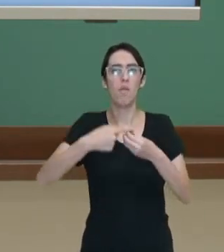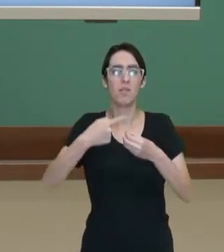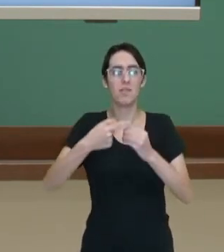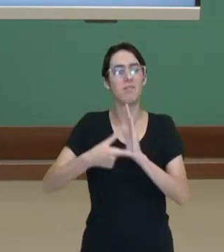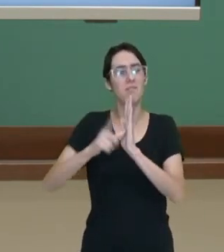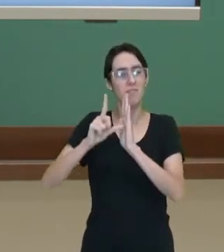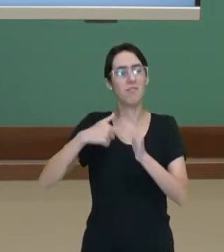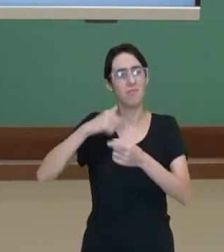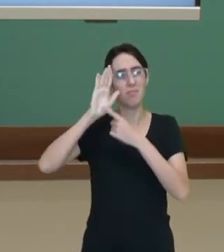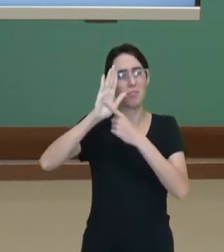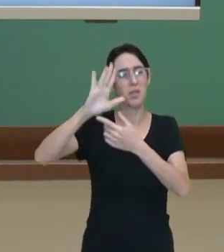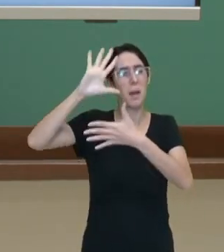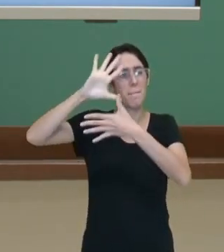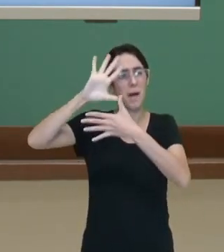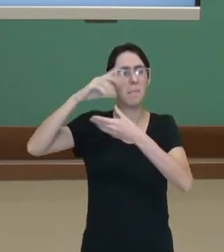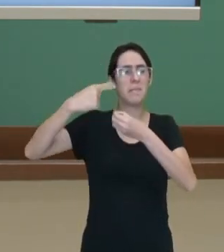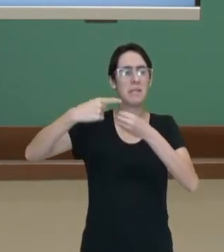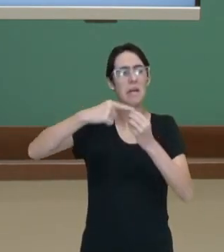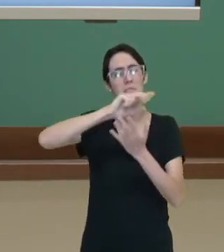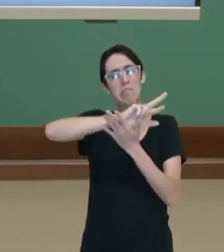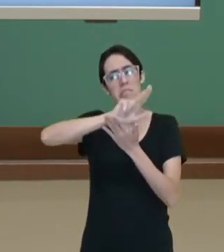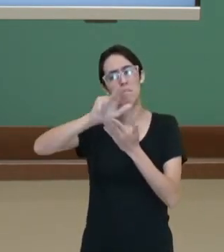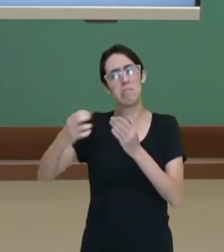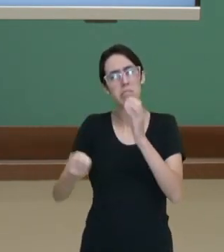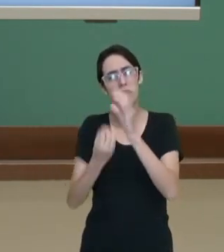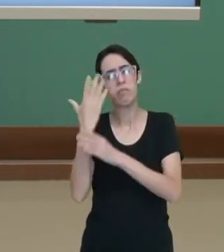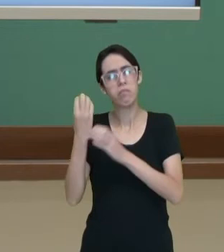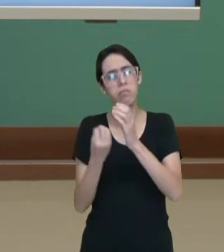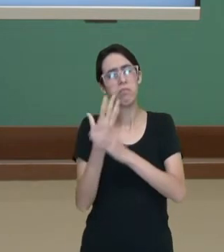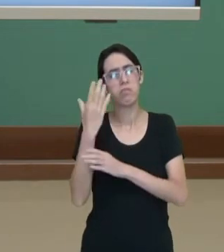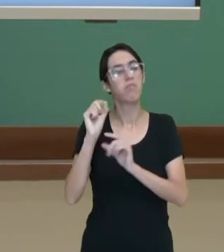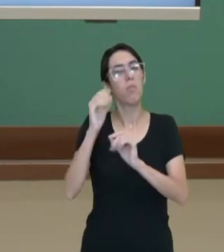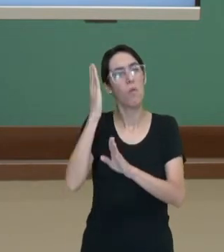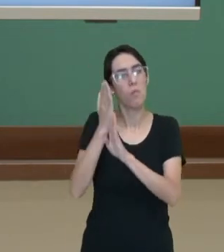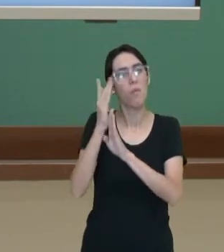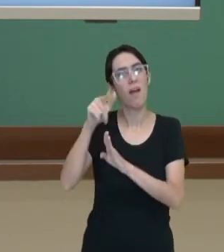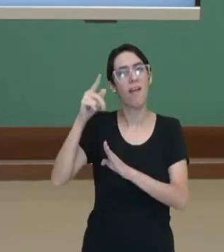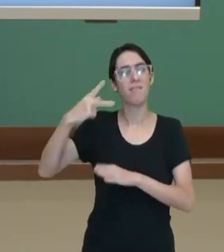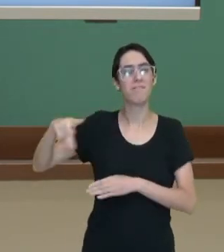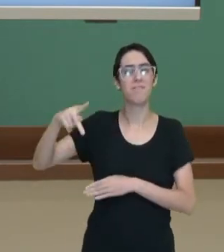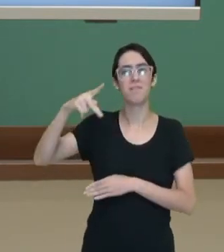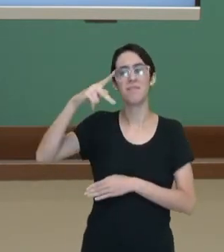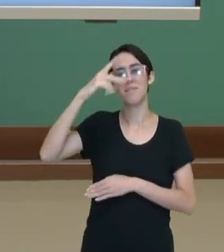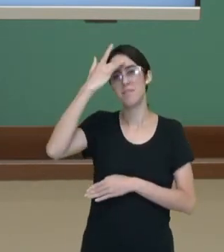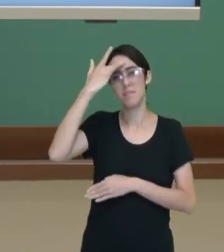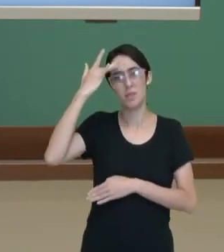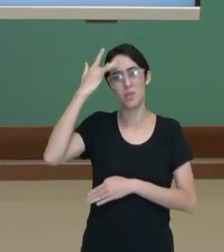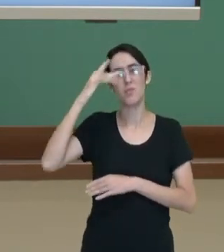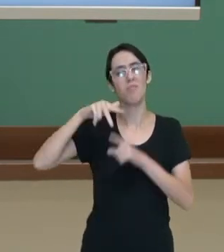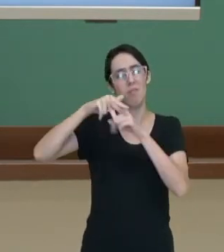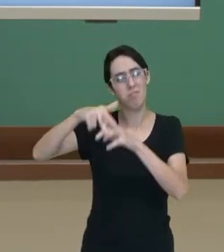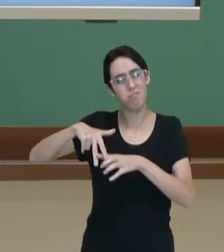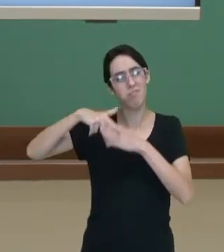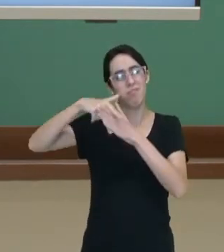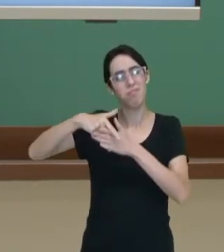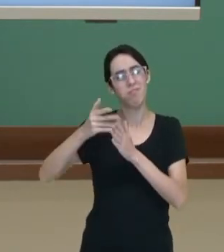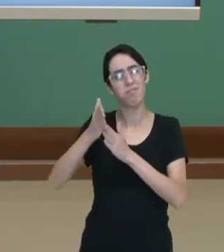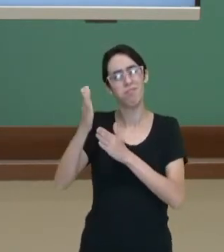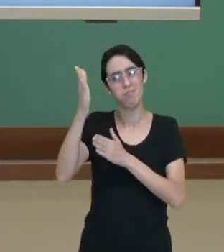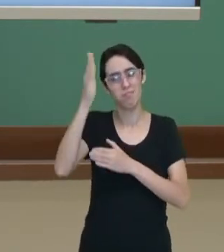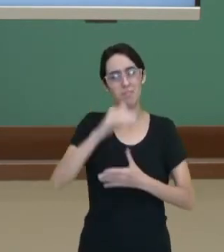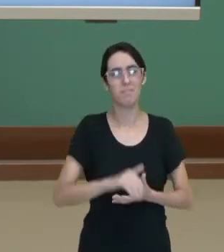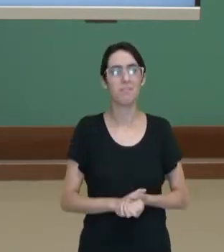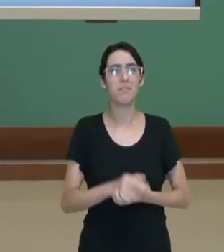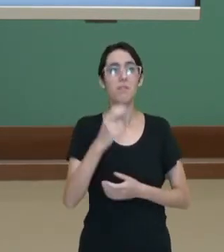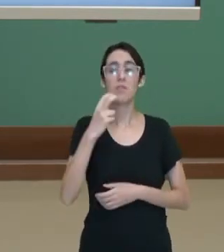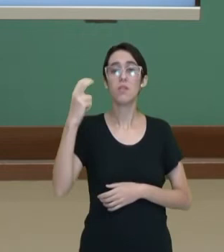no mapa, né? Essas cidades que vão surgindo a partir da rota dos tropeiros, né? Pessoal,